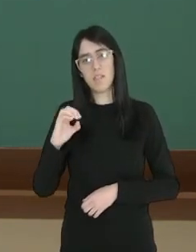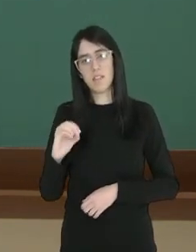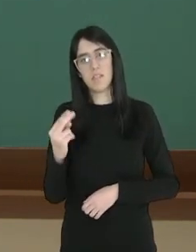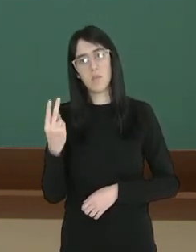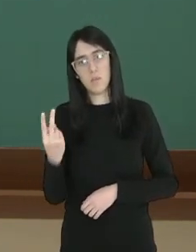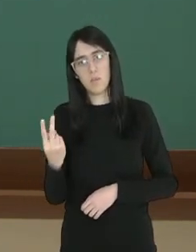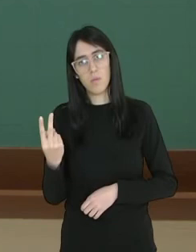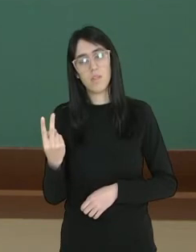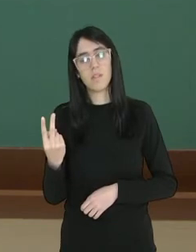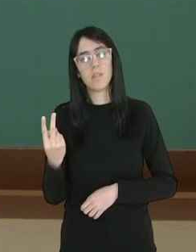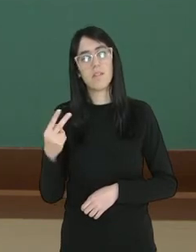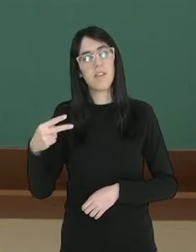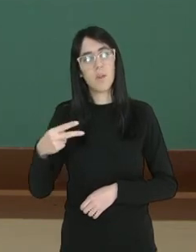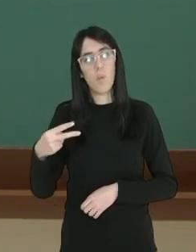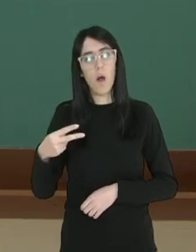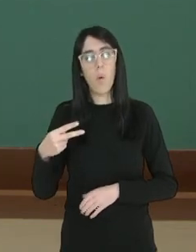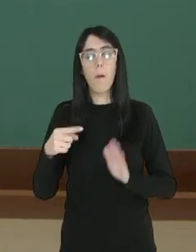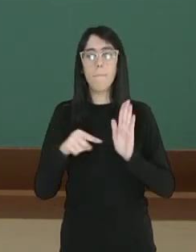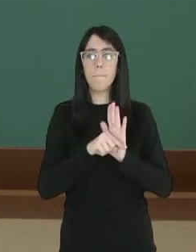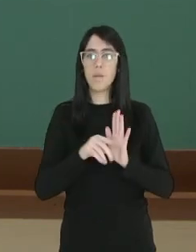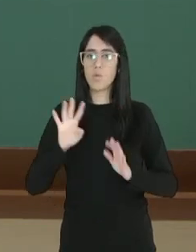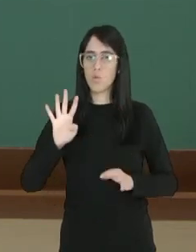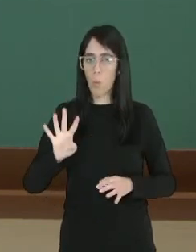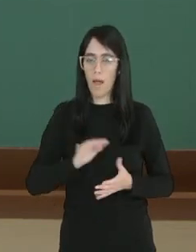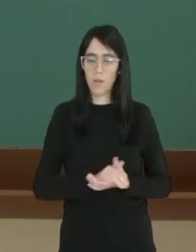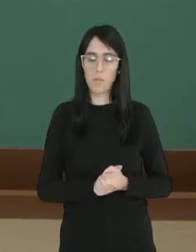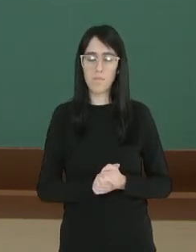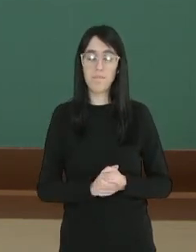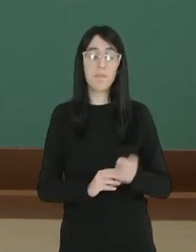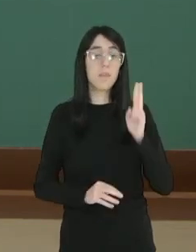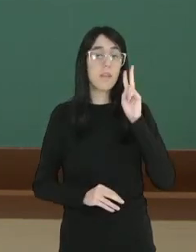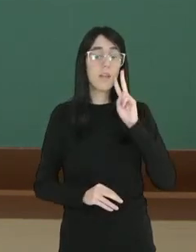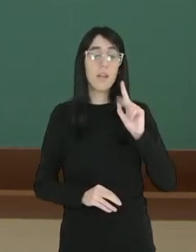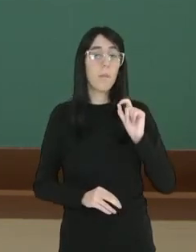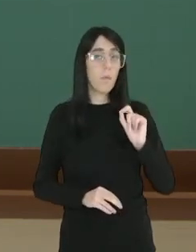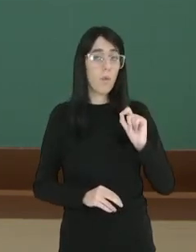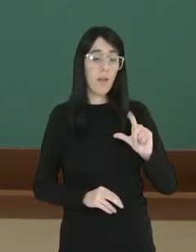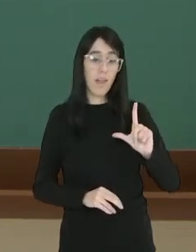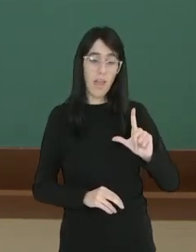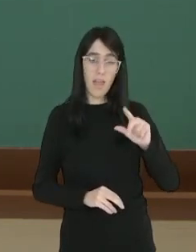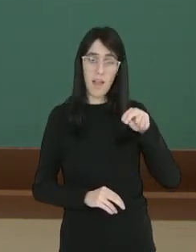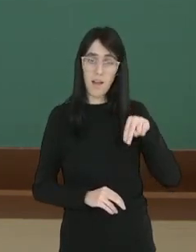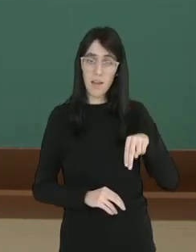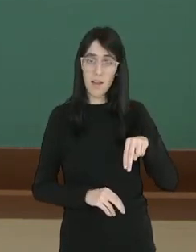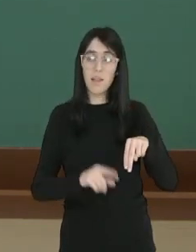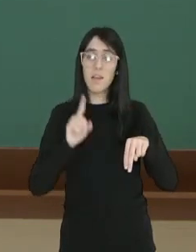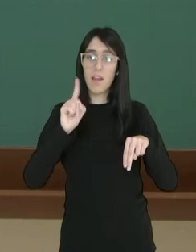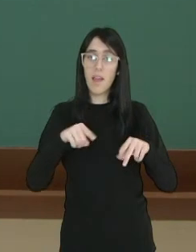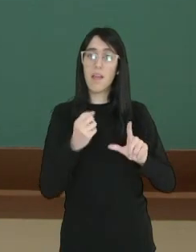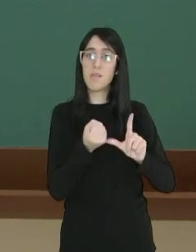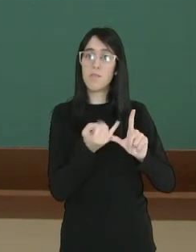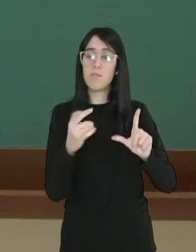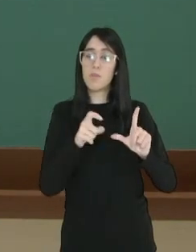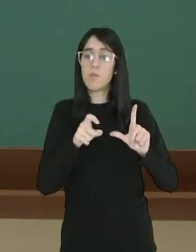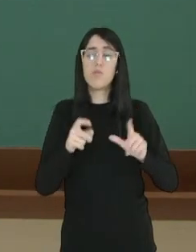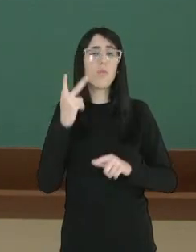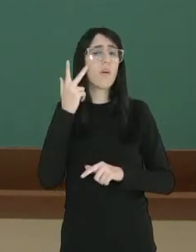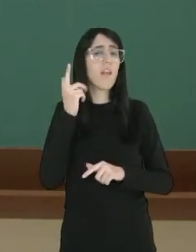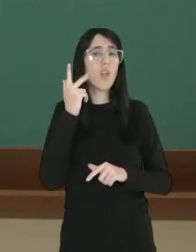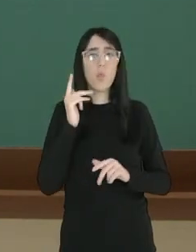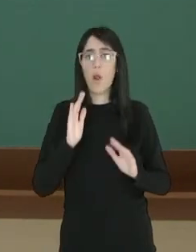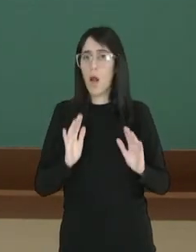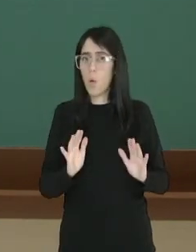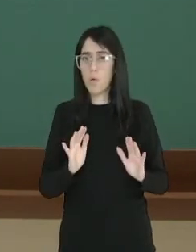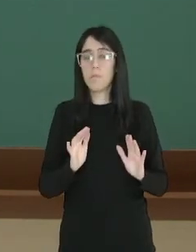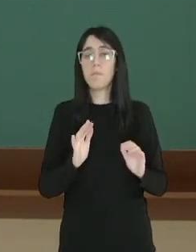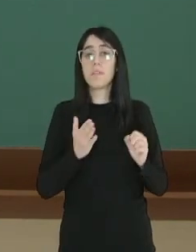é igual a menos 4. Lembrando que o ln é representação de um logaritmo natural, né? Onde